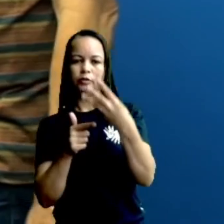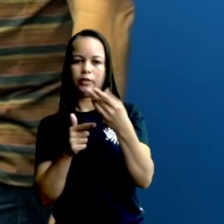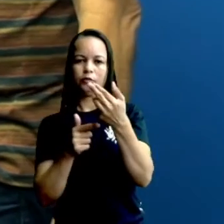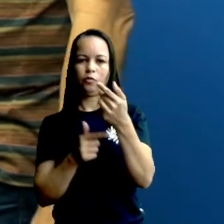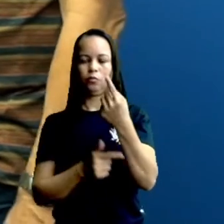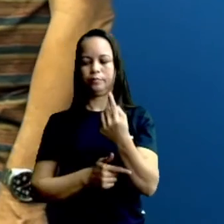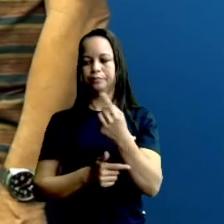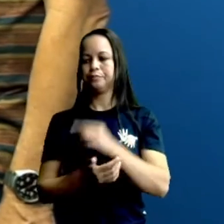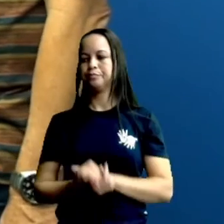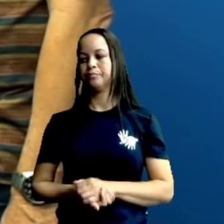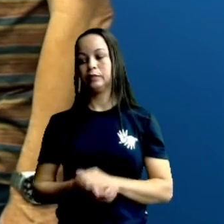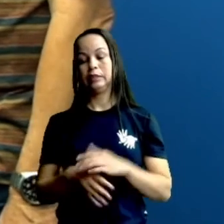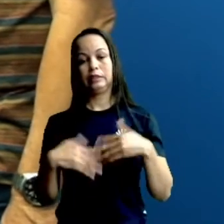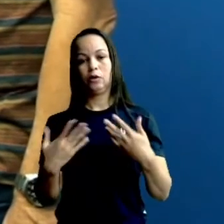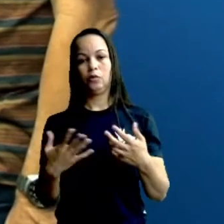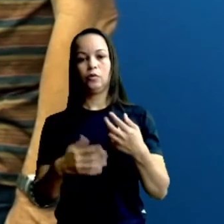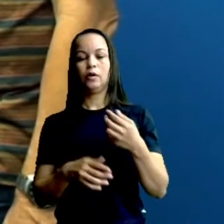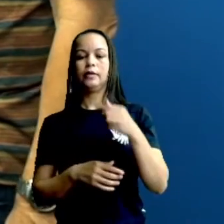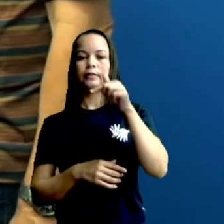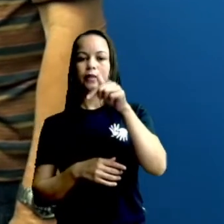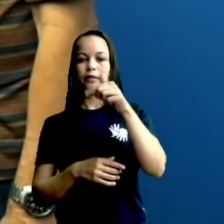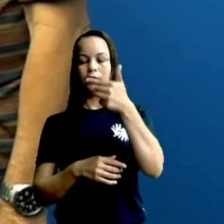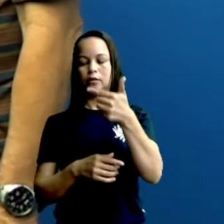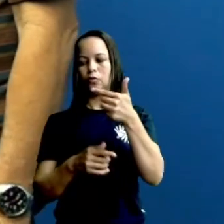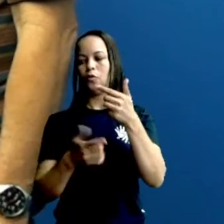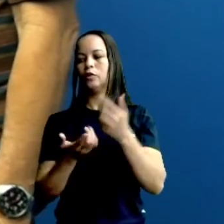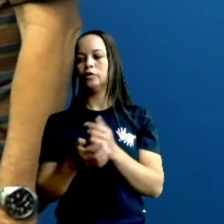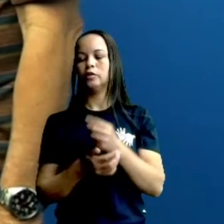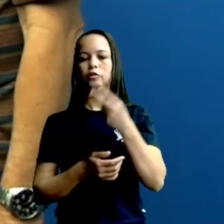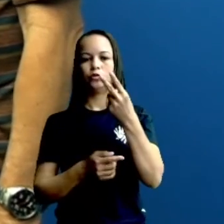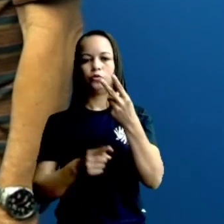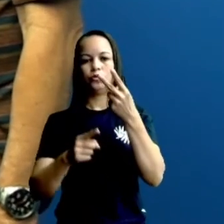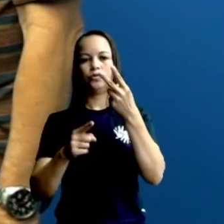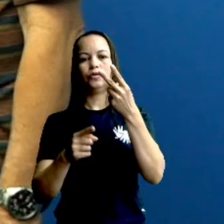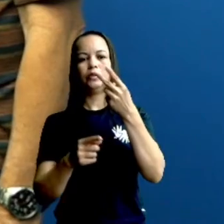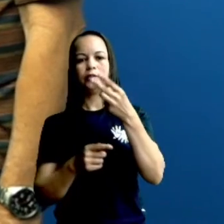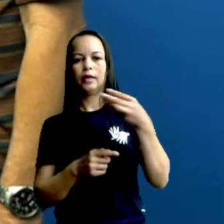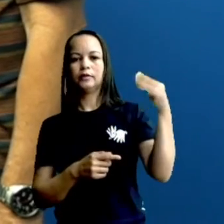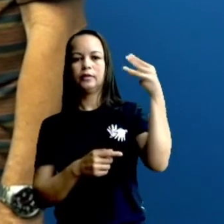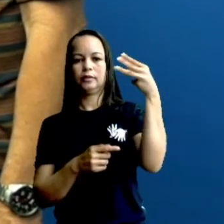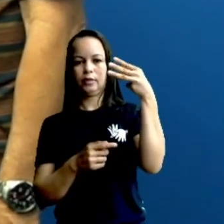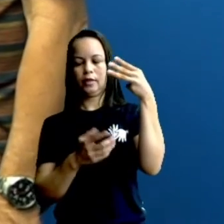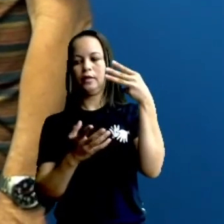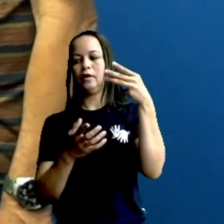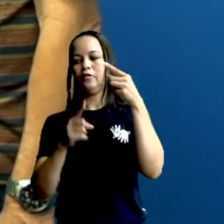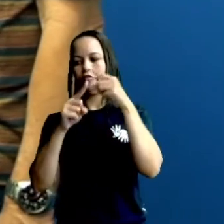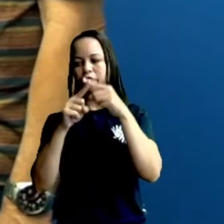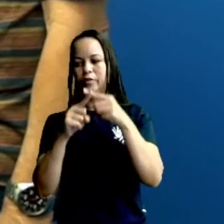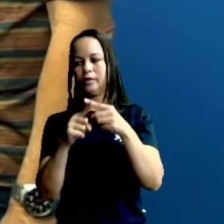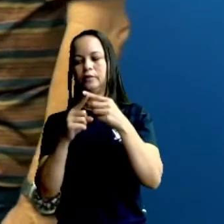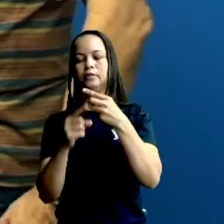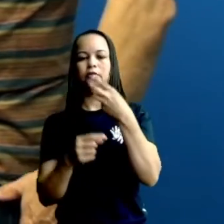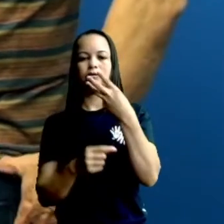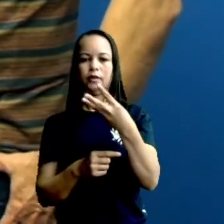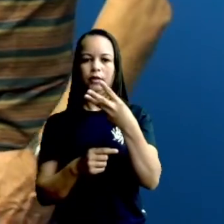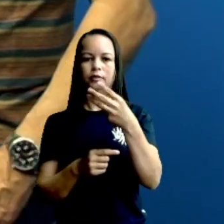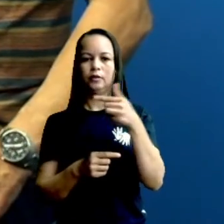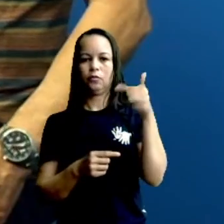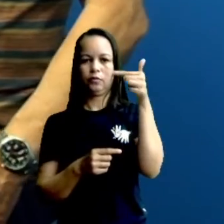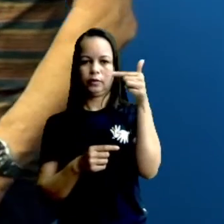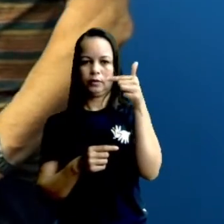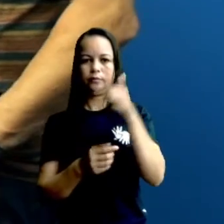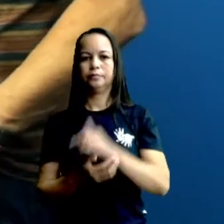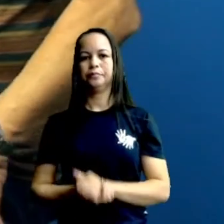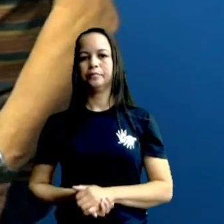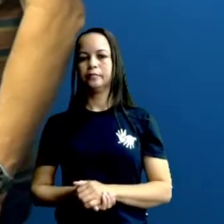1. Então, 72 fica sendo 2 à terceira vezes 3 ao quadrado.